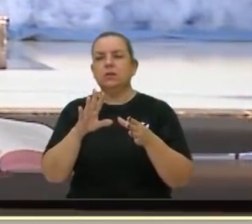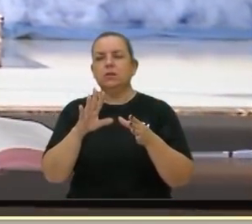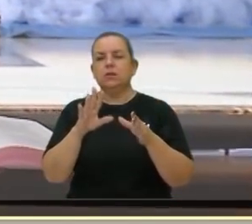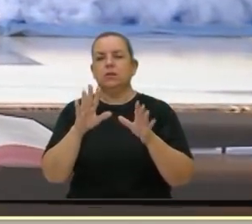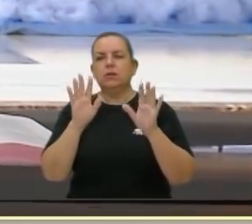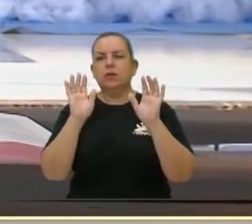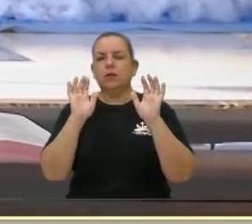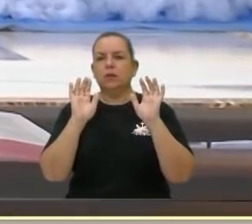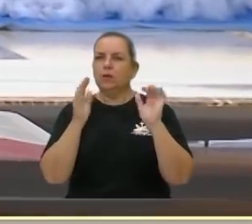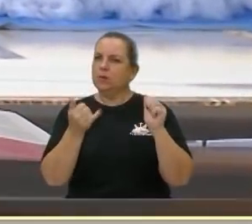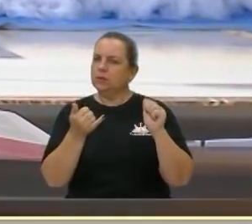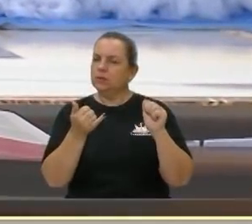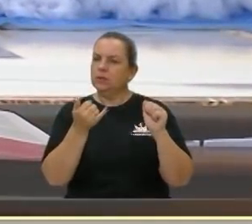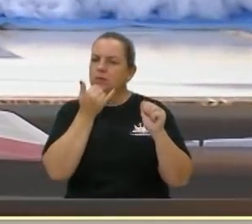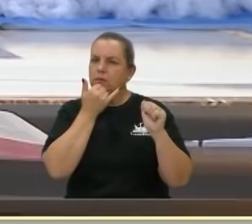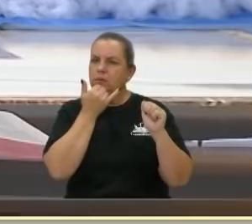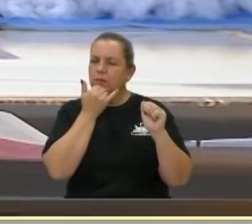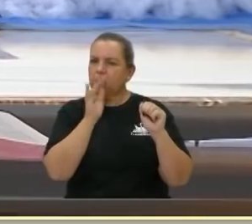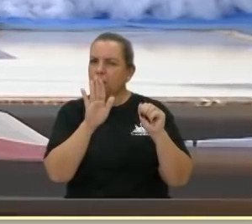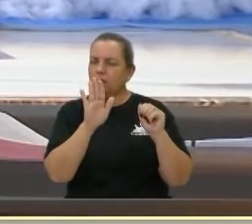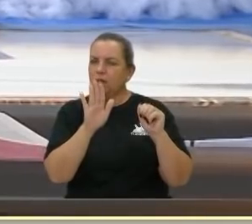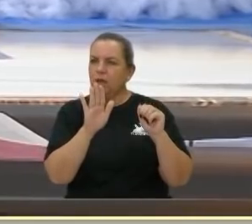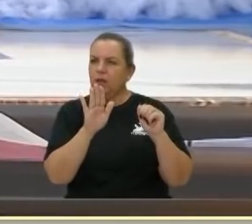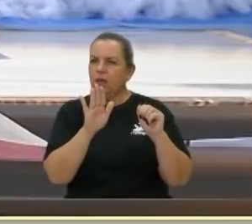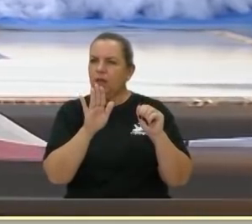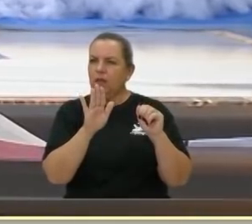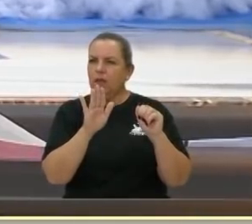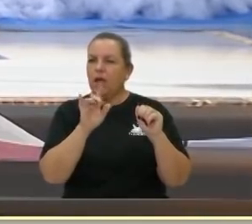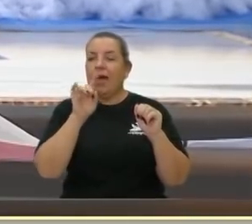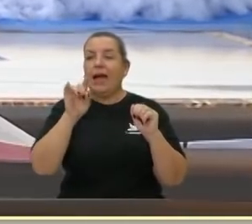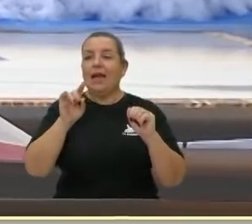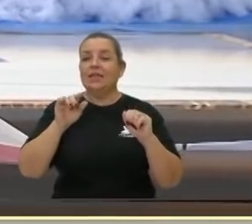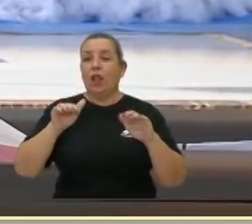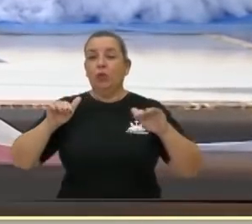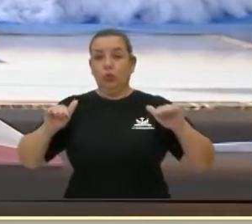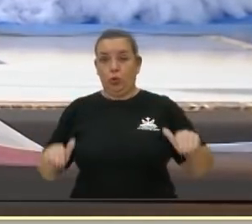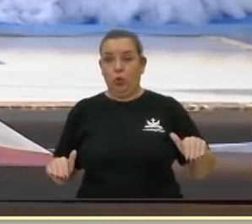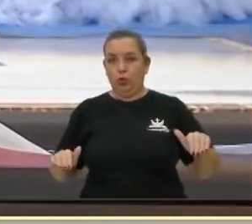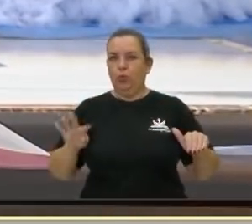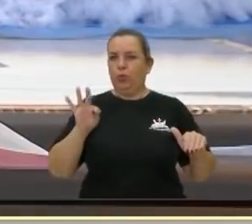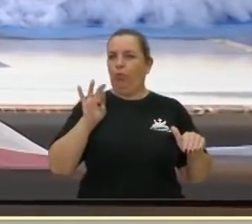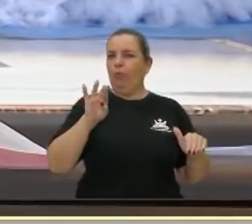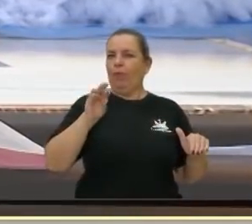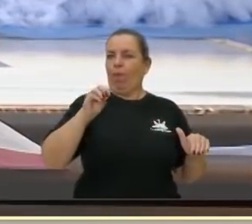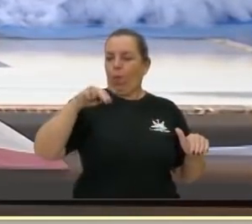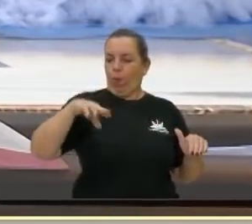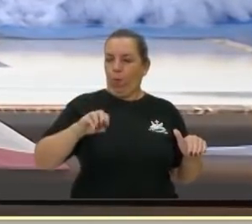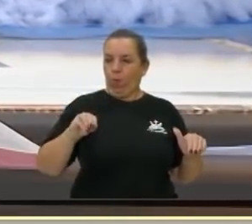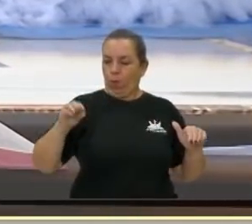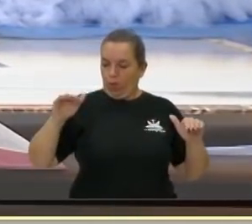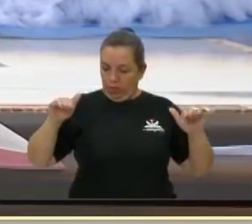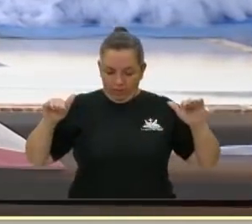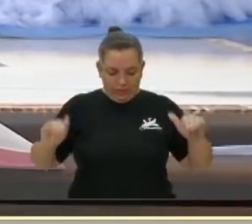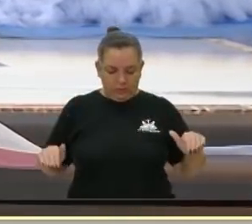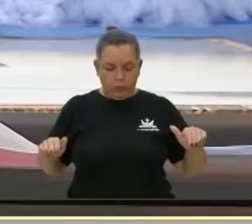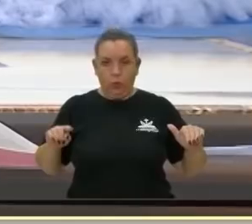Pasmem, esse trono está vazio, e em cima do